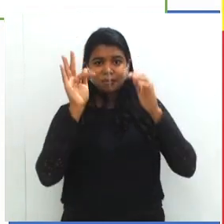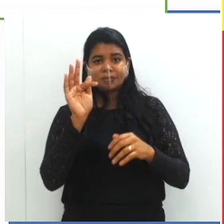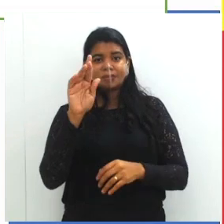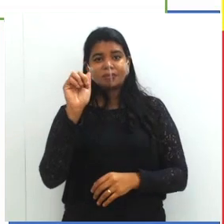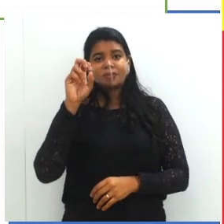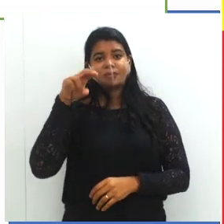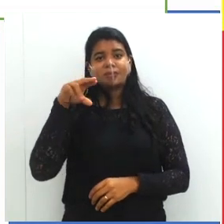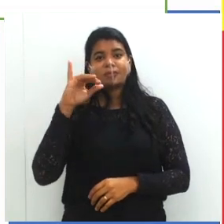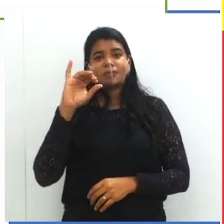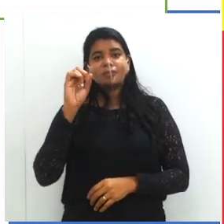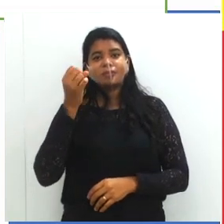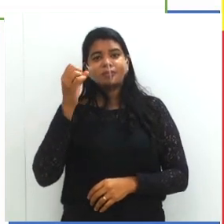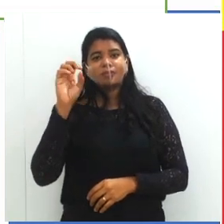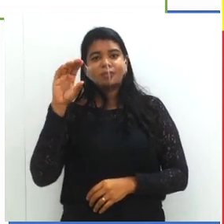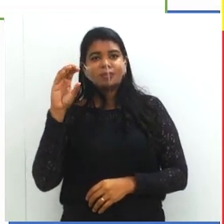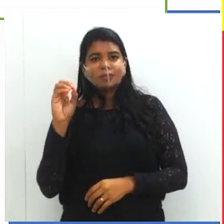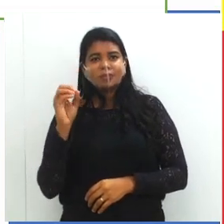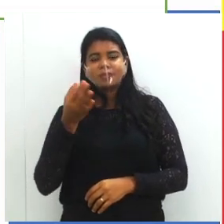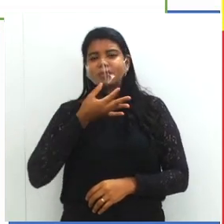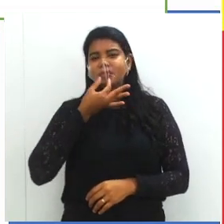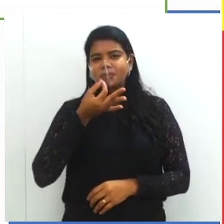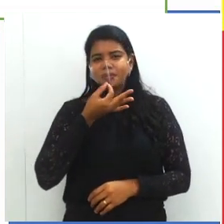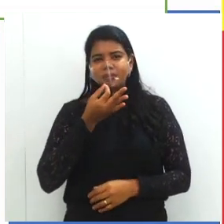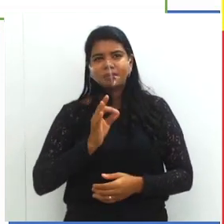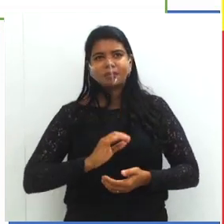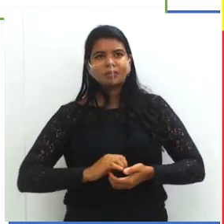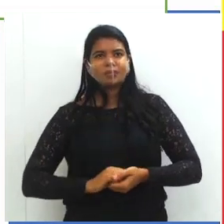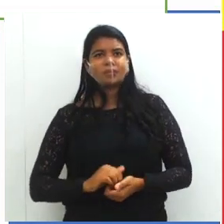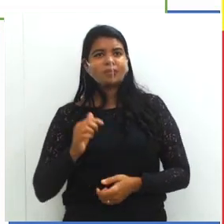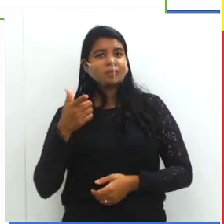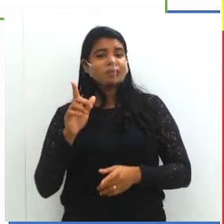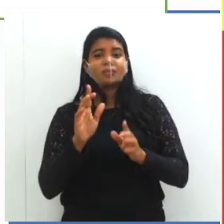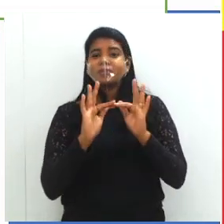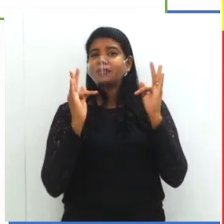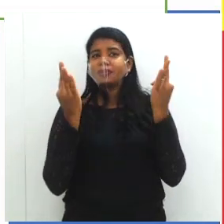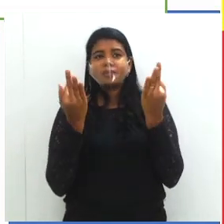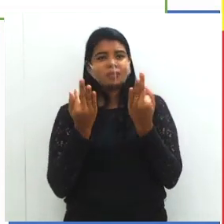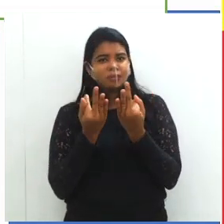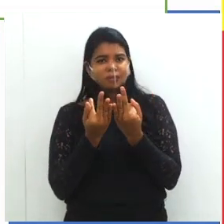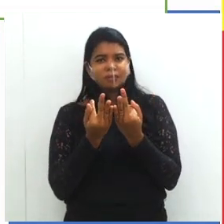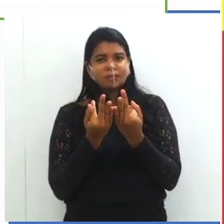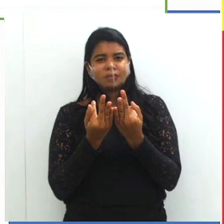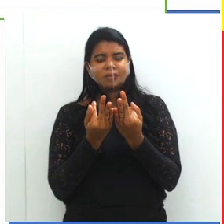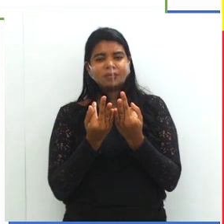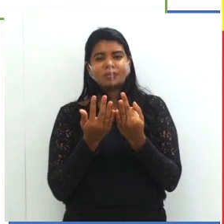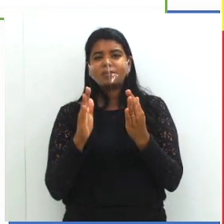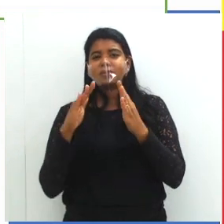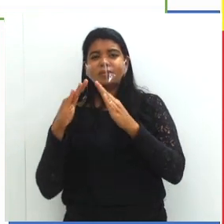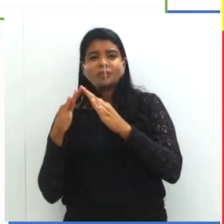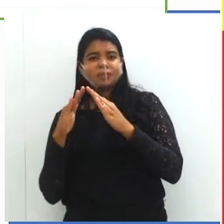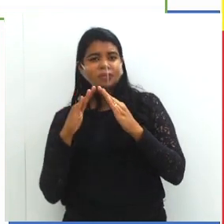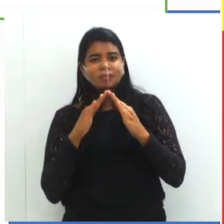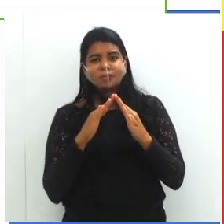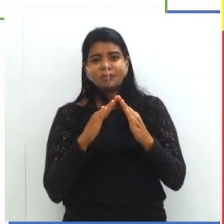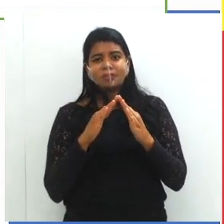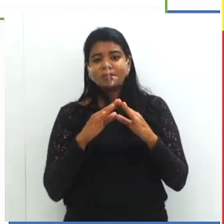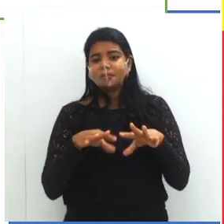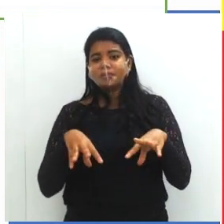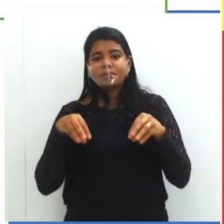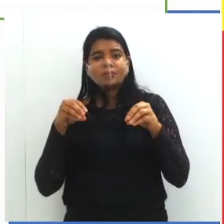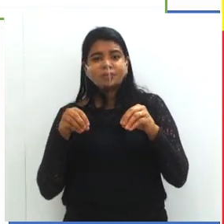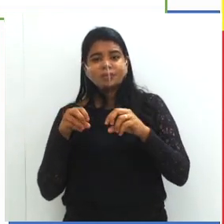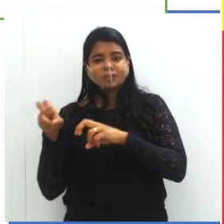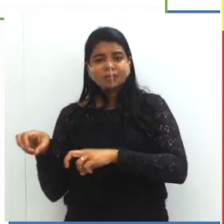nós temos aqui, olhem só os dizeres que há aí. Nenhuma família sem casa, nenhum camponês sem